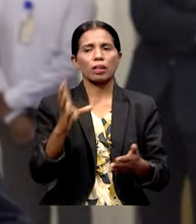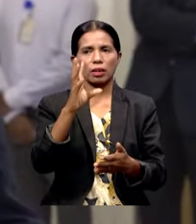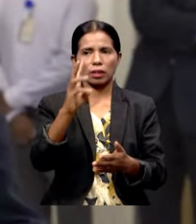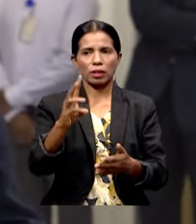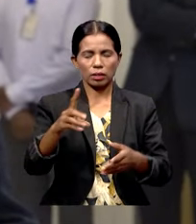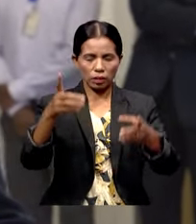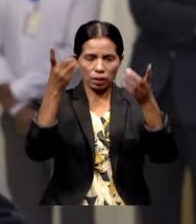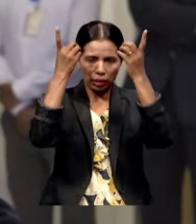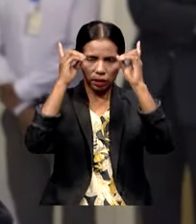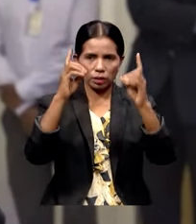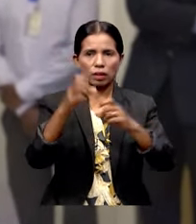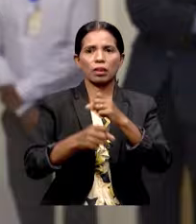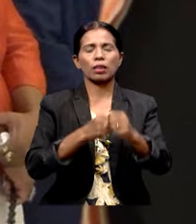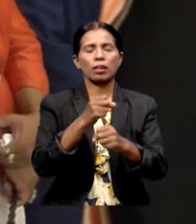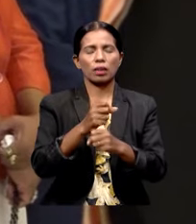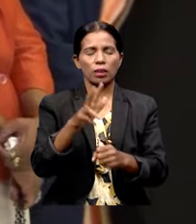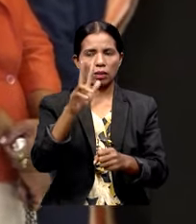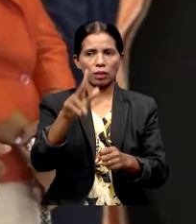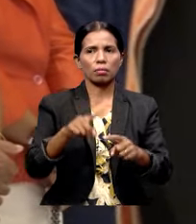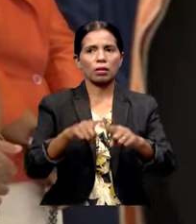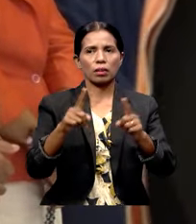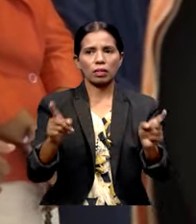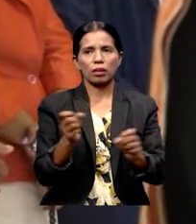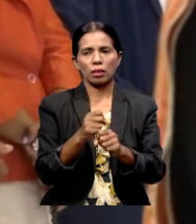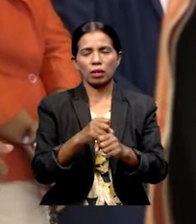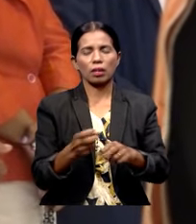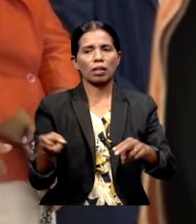termina mandato totinan tolu, mas be se halomos